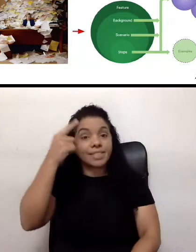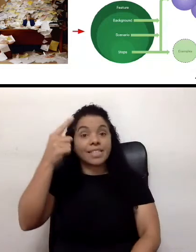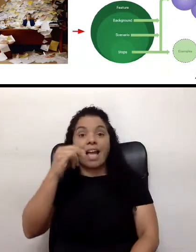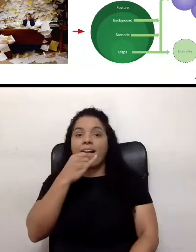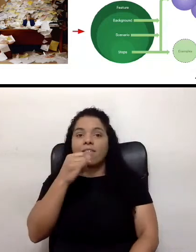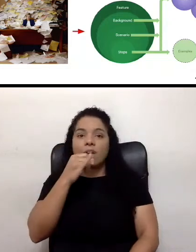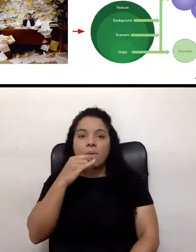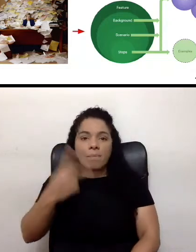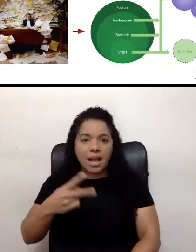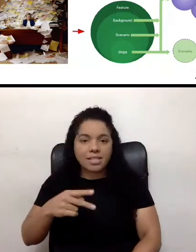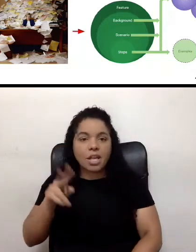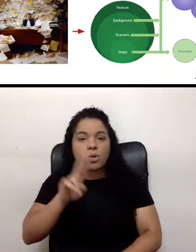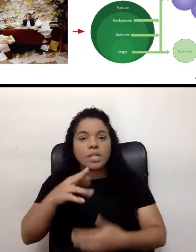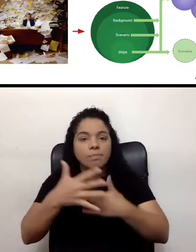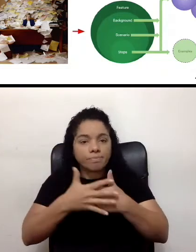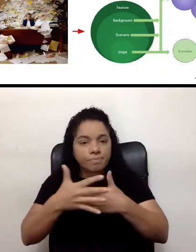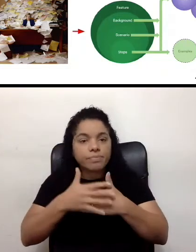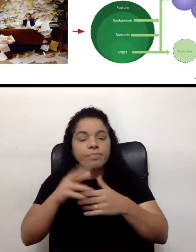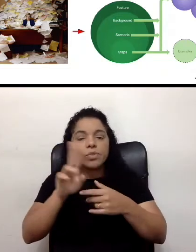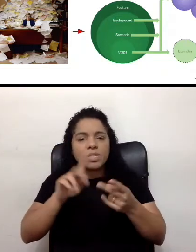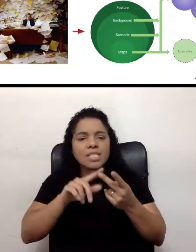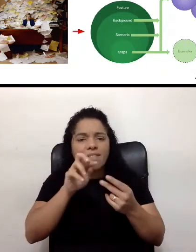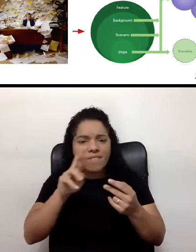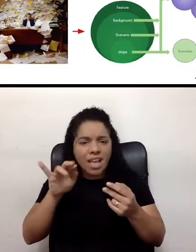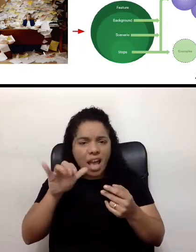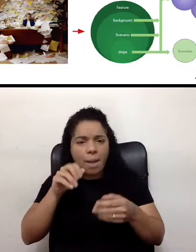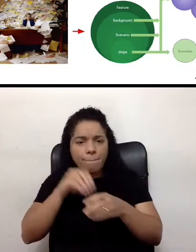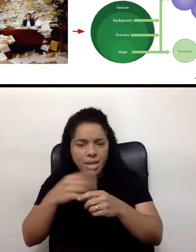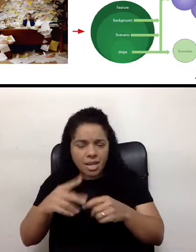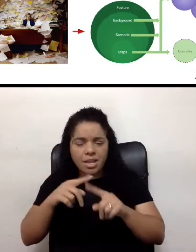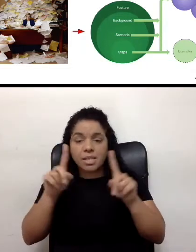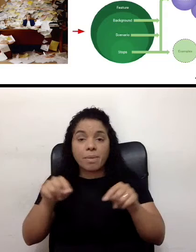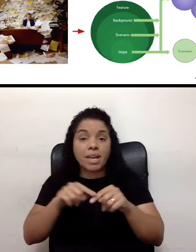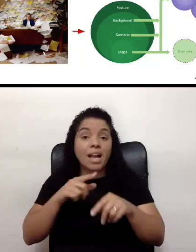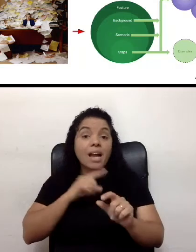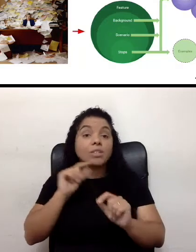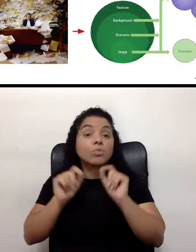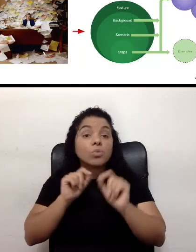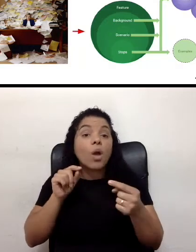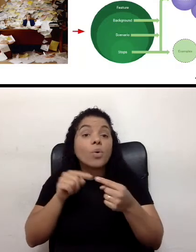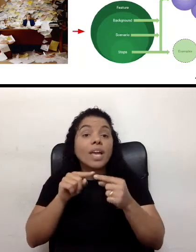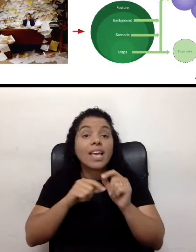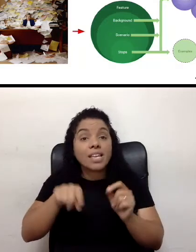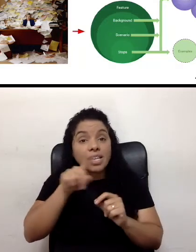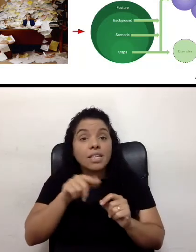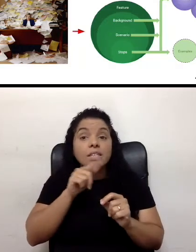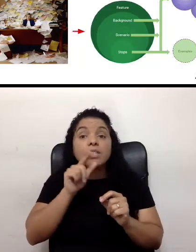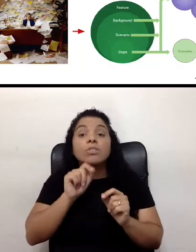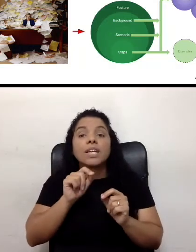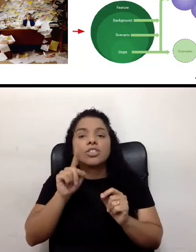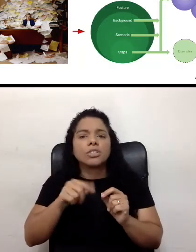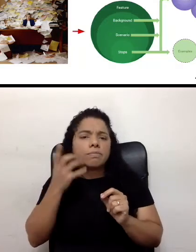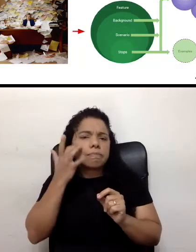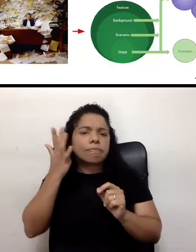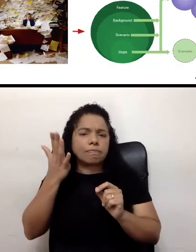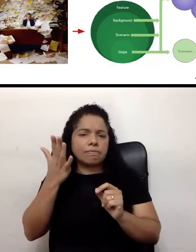a ideia de você usar frameworks, usar ferramentas que a gente tem no mercado, é muito no sentido de você facilitar